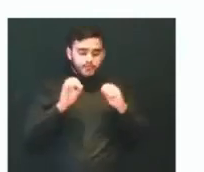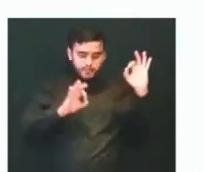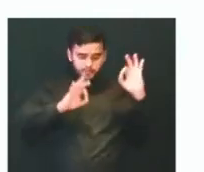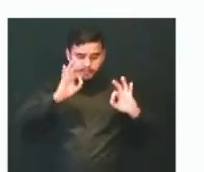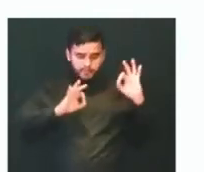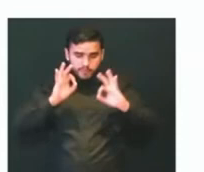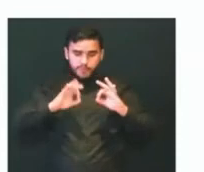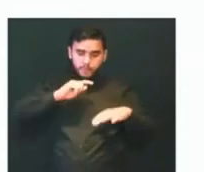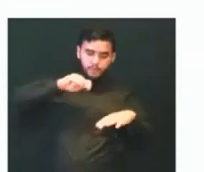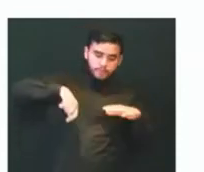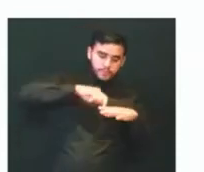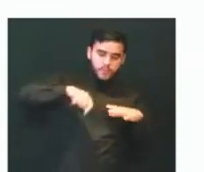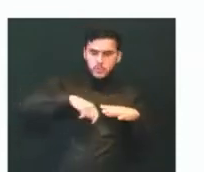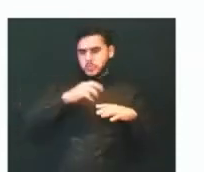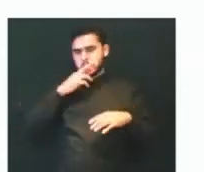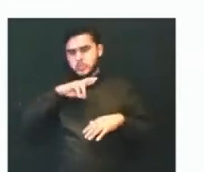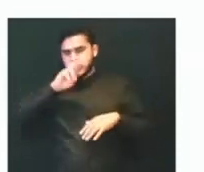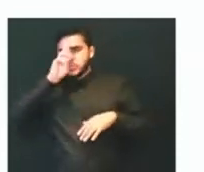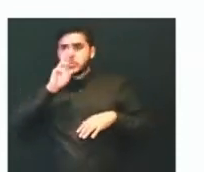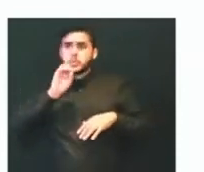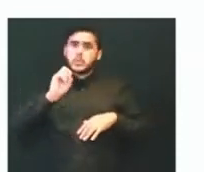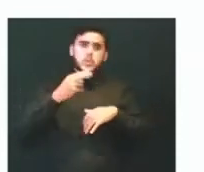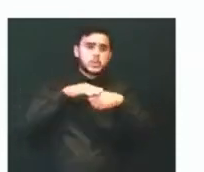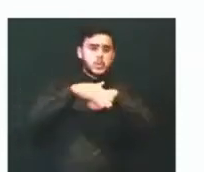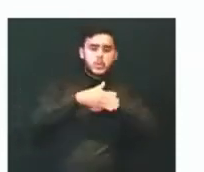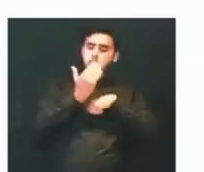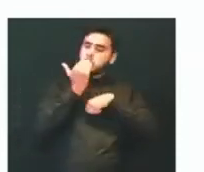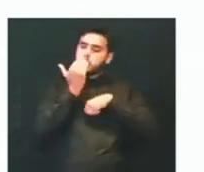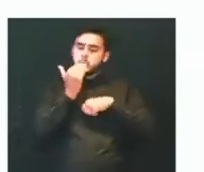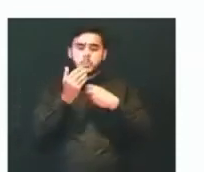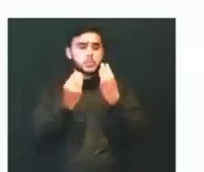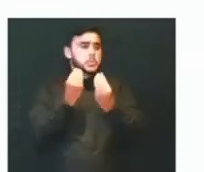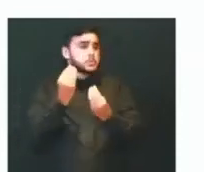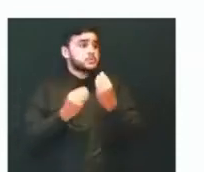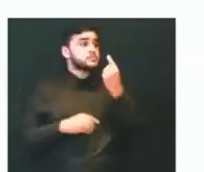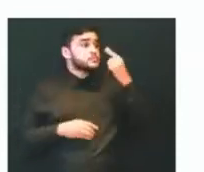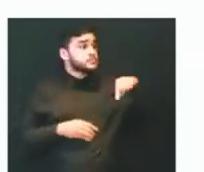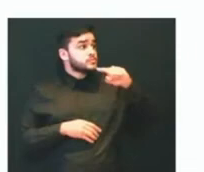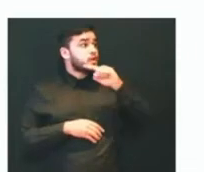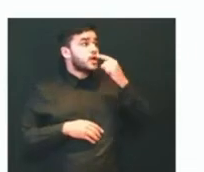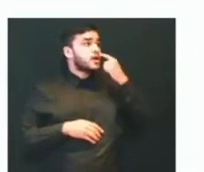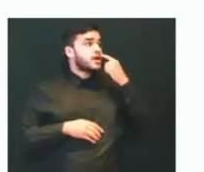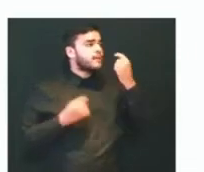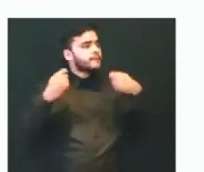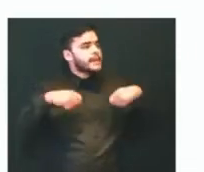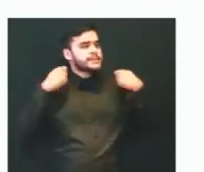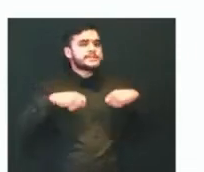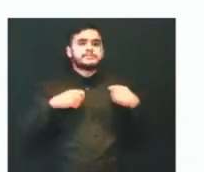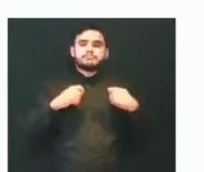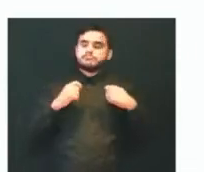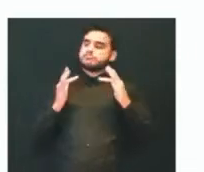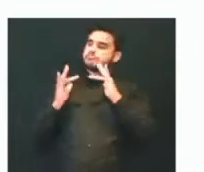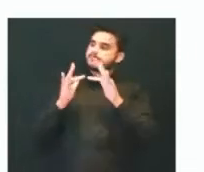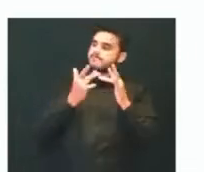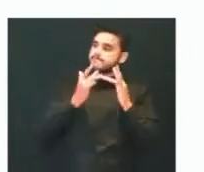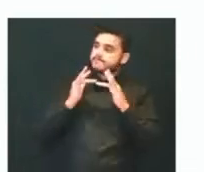uma refeição, um jantar. Então, tem todo aquele momento que envolve o aconchego,